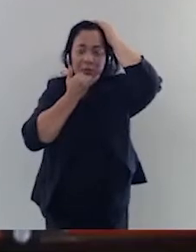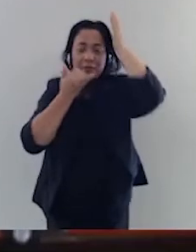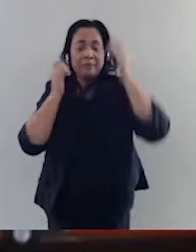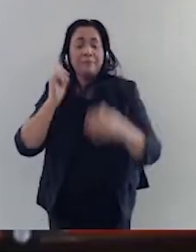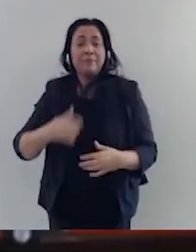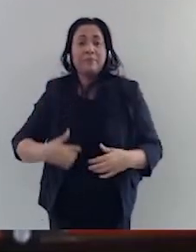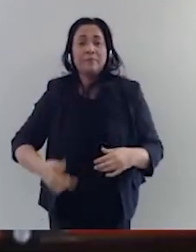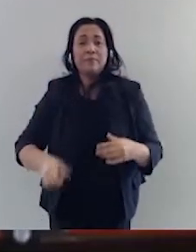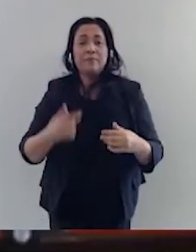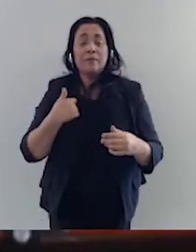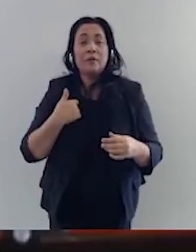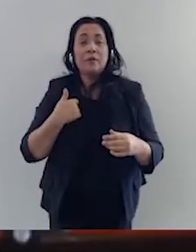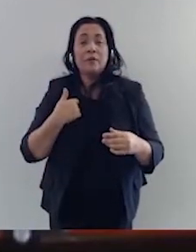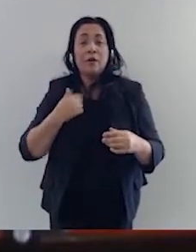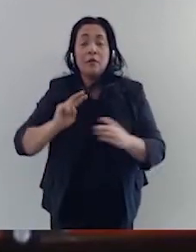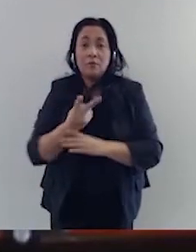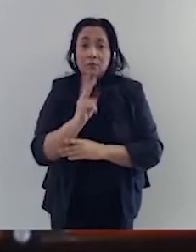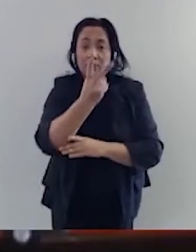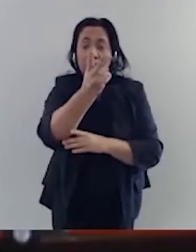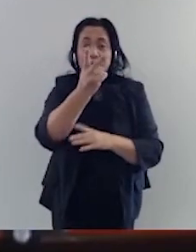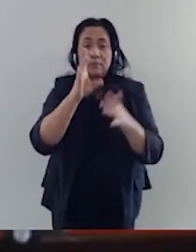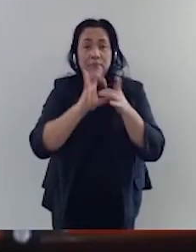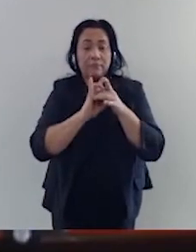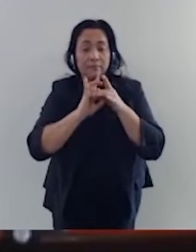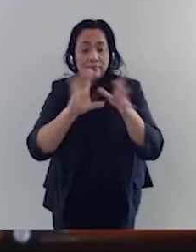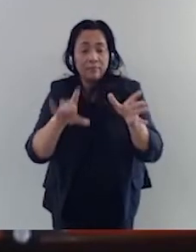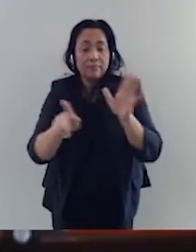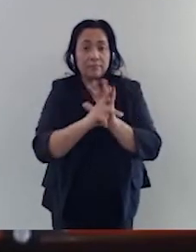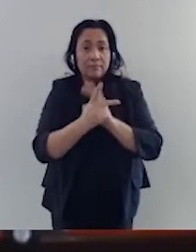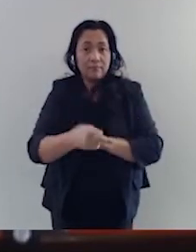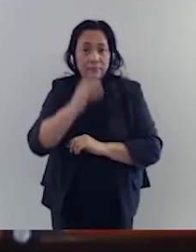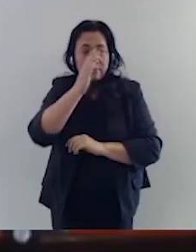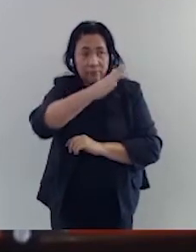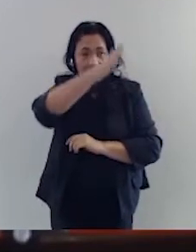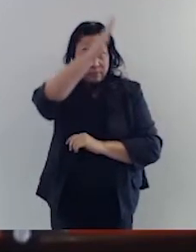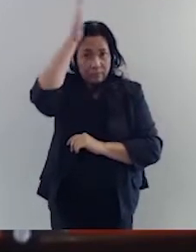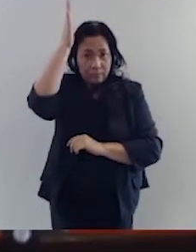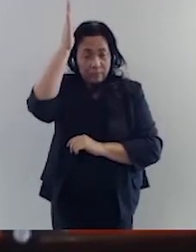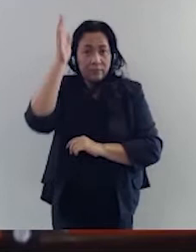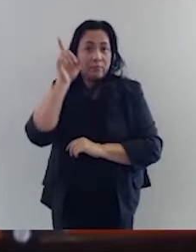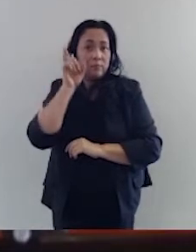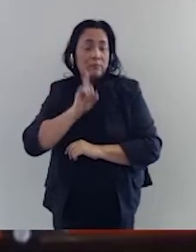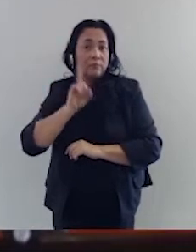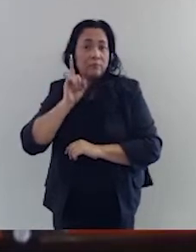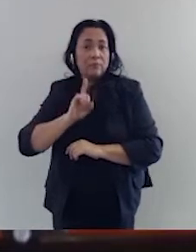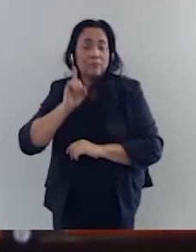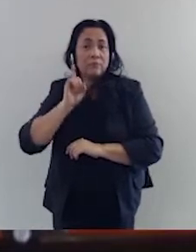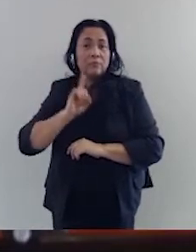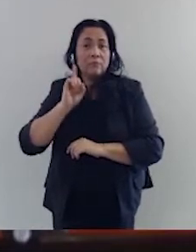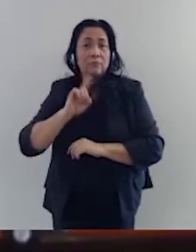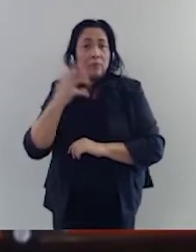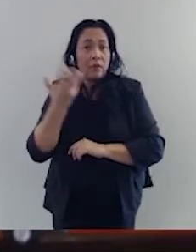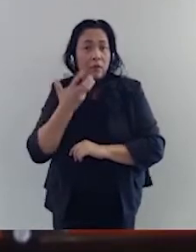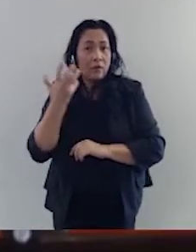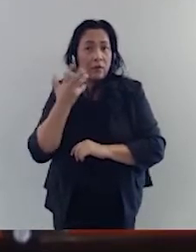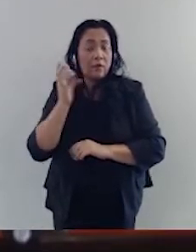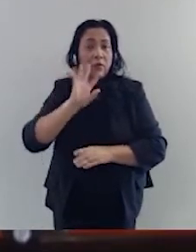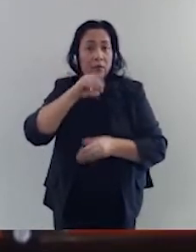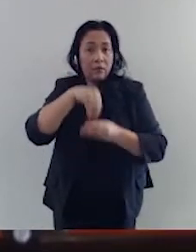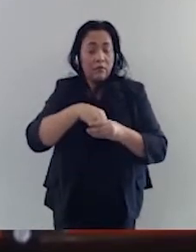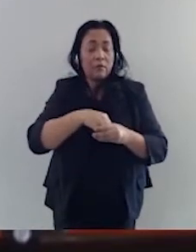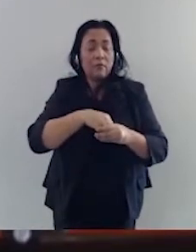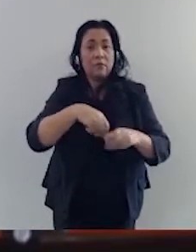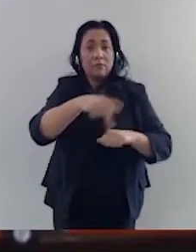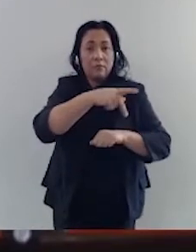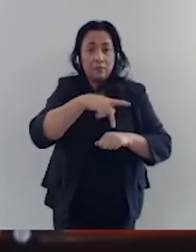risco, os valores democráticos e republicanos que nós defendemos, que estão muito bem consubstanciados na